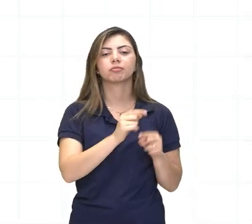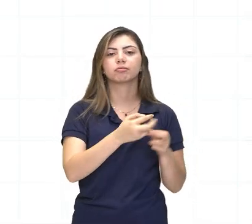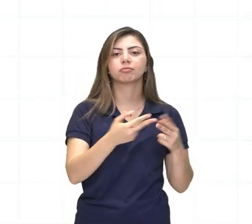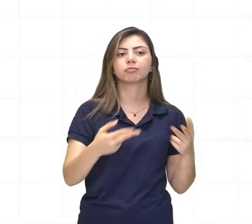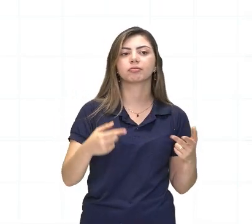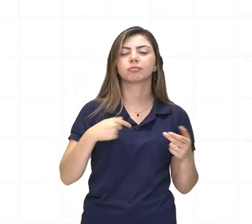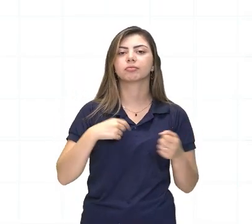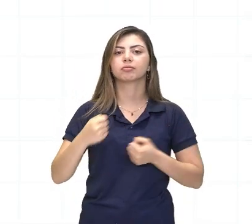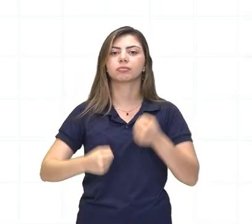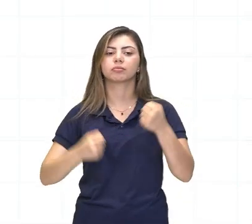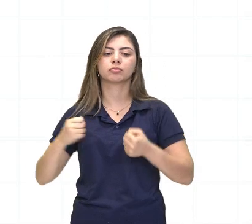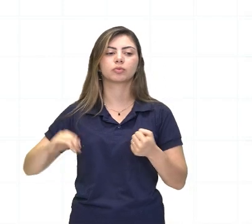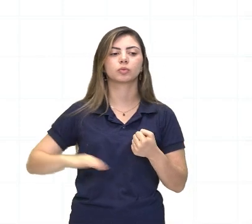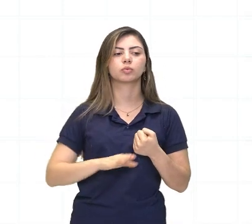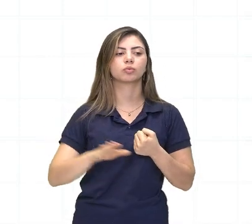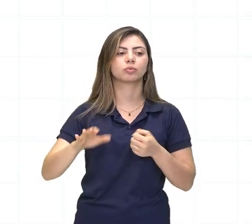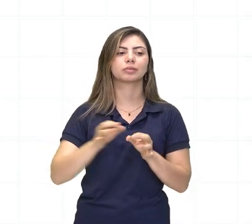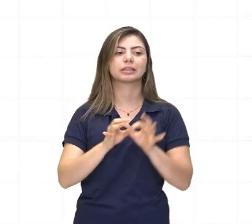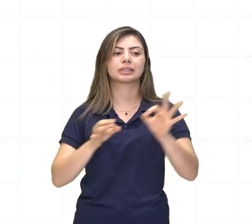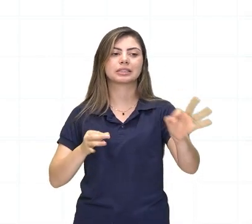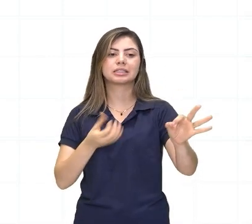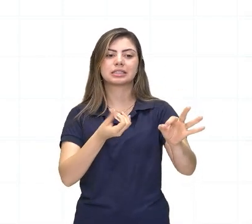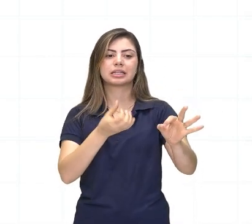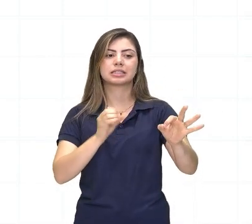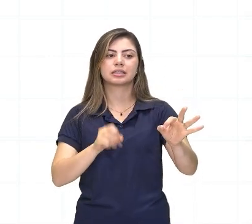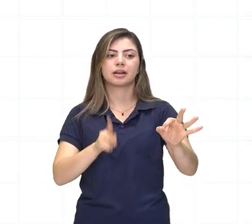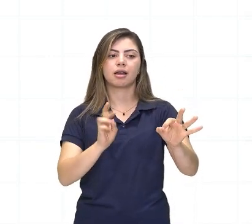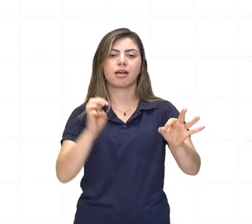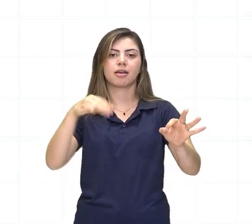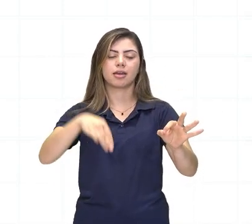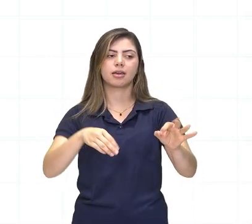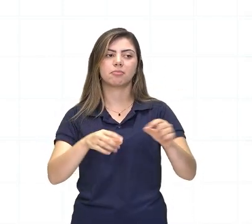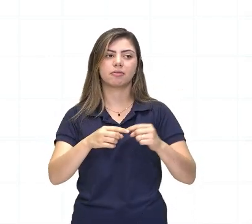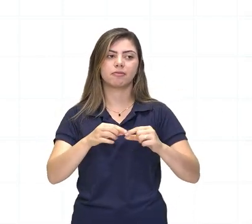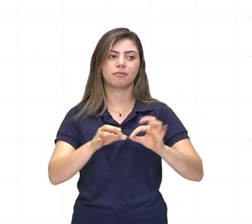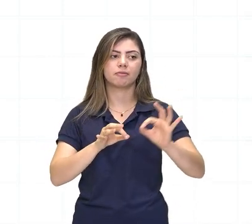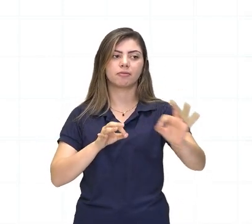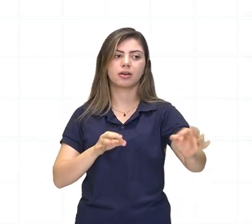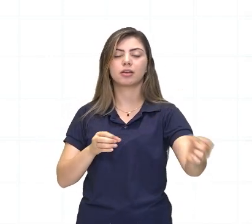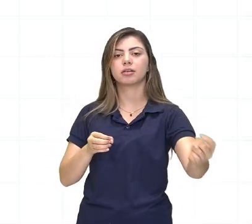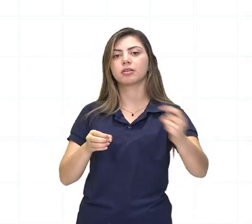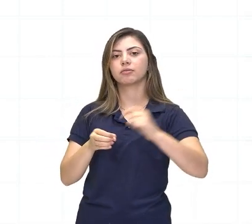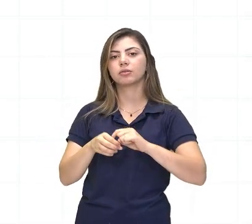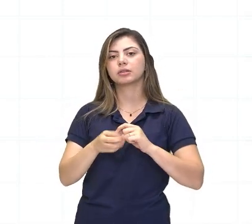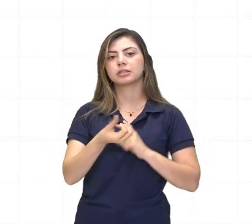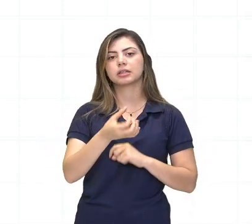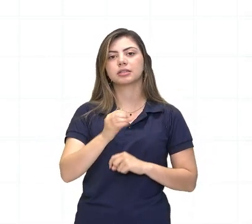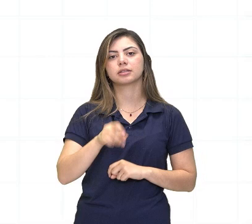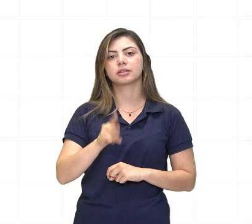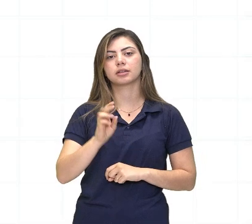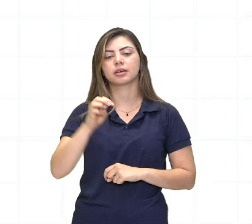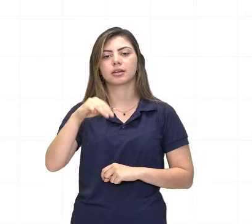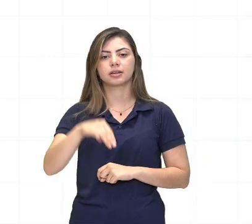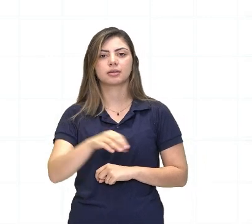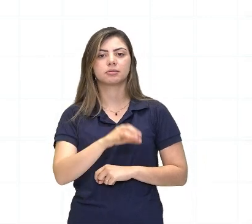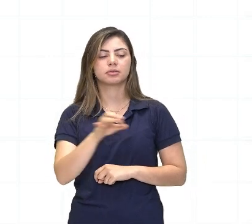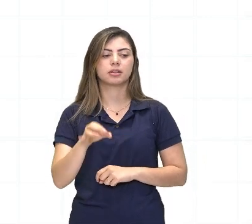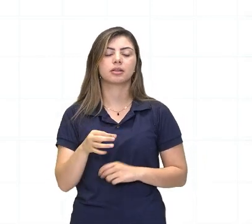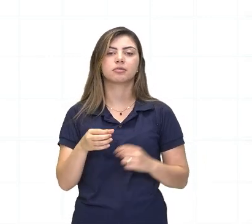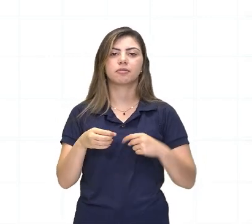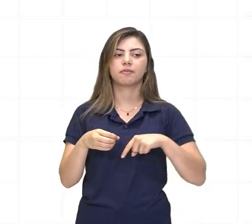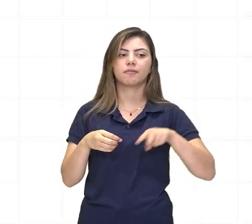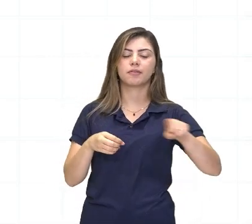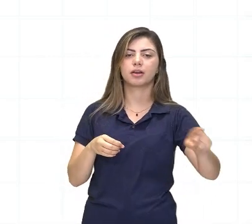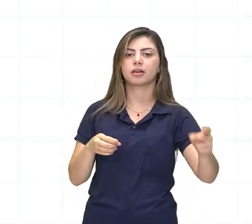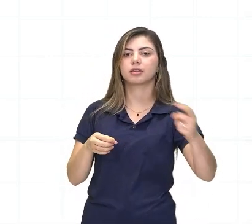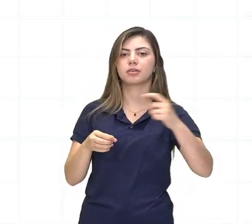de 60 quilômetros de ida e mais 60 de volta entre a aldeia Boto Velho, localizada na Ilha do Bananal, e a área urbana